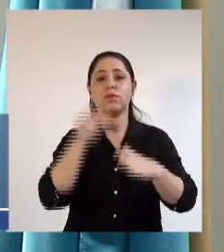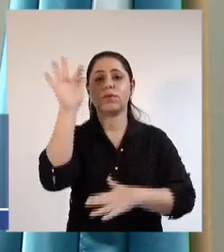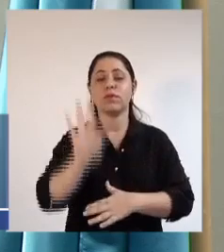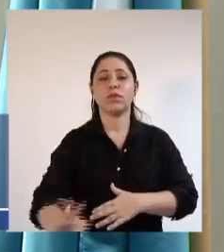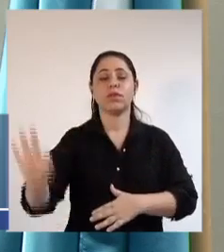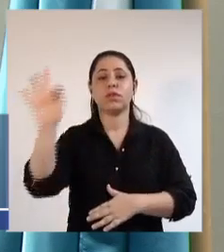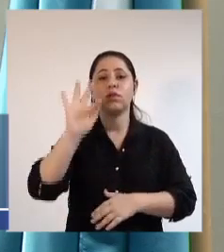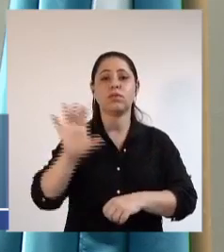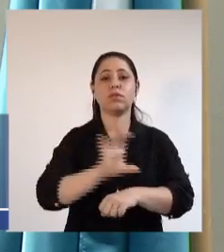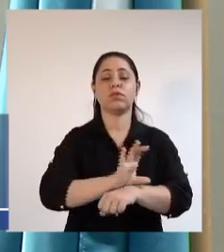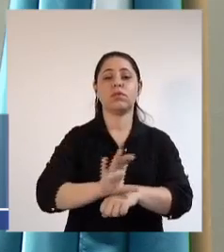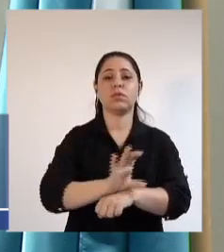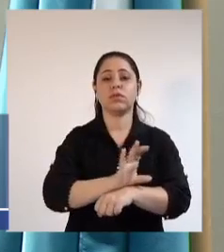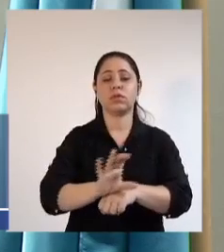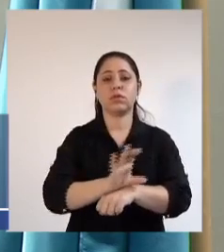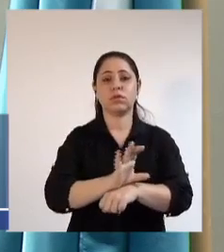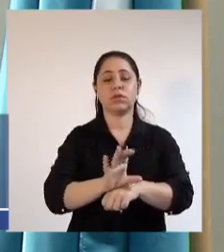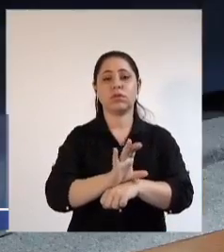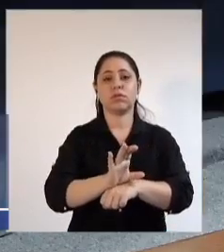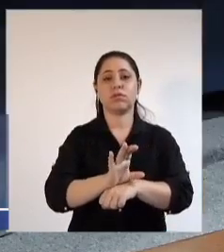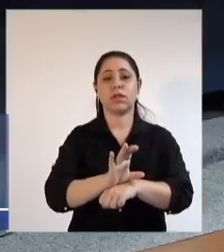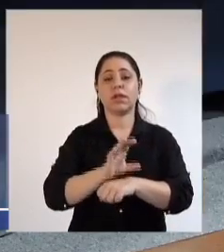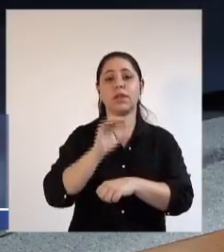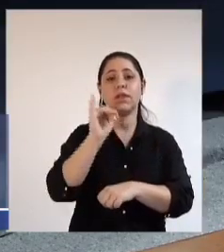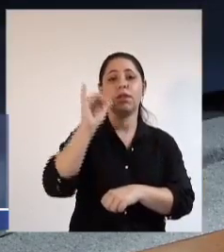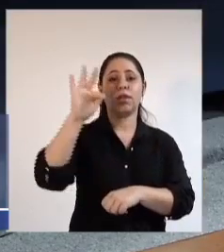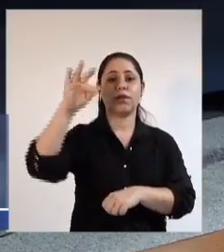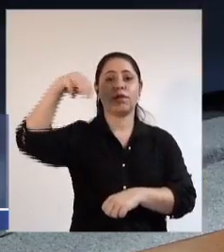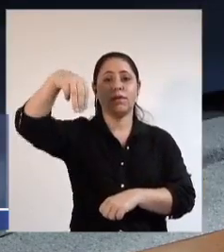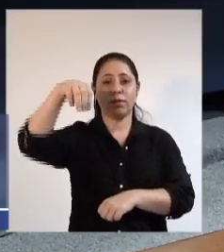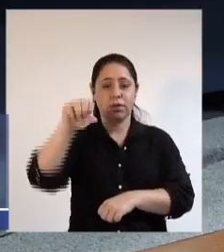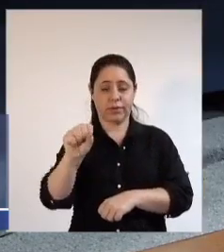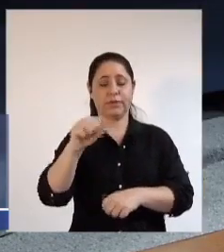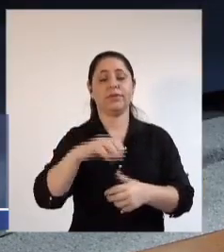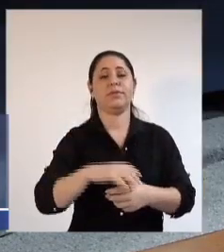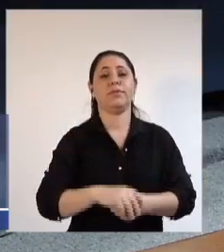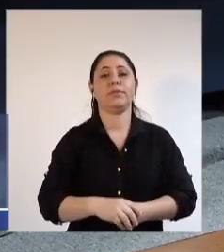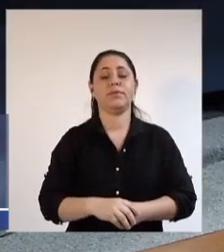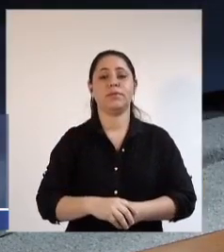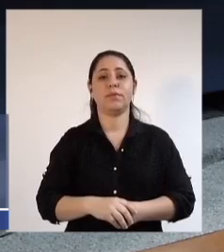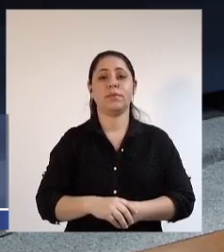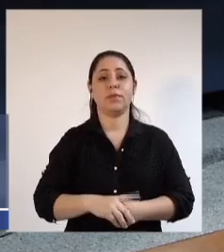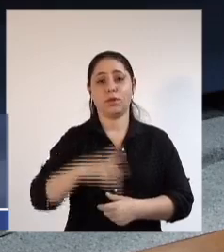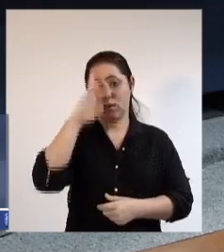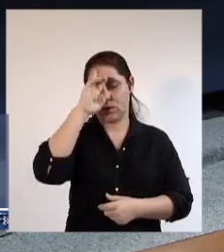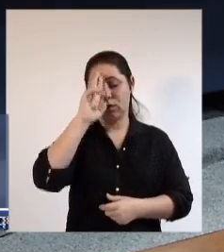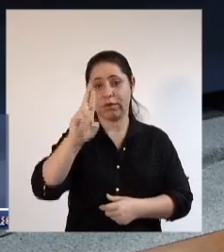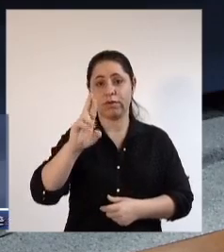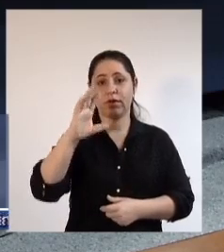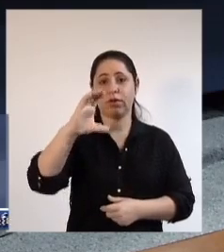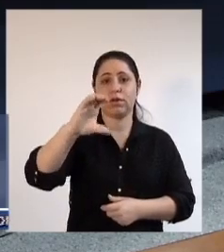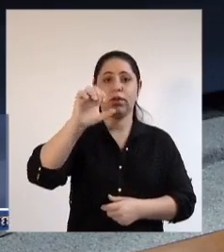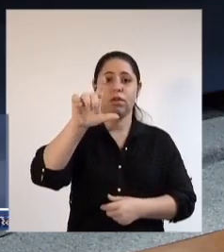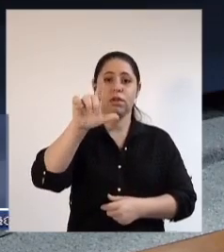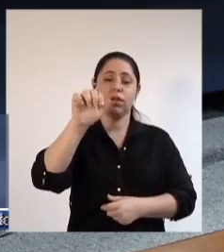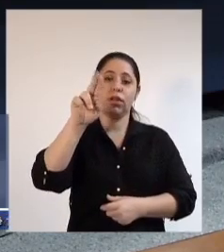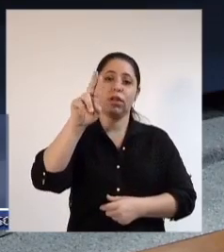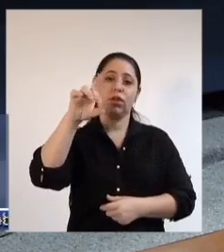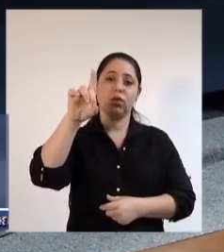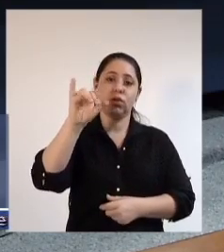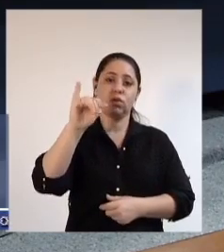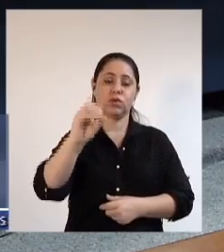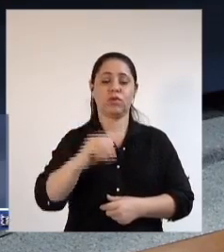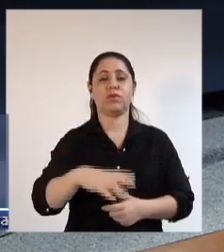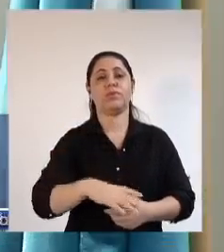tecnologia de mato grosso do sul e ffms titular cláudio anafre